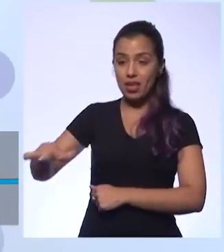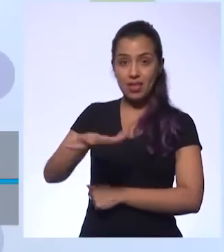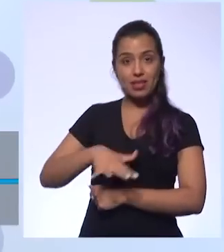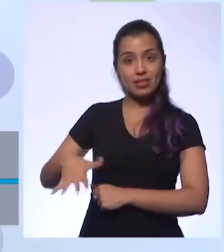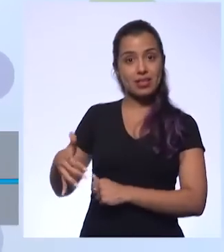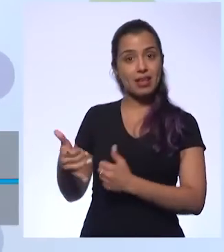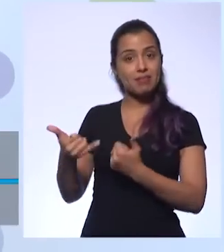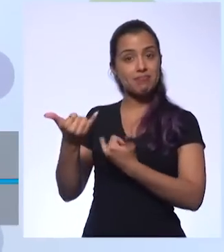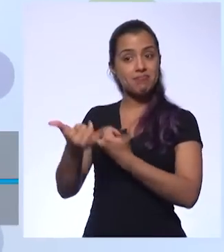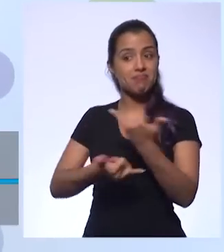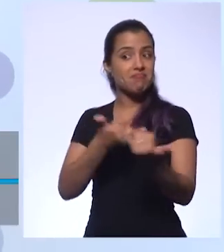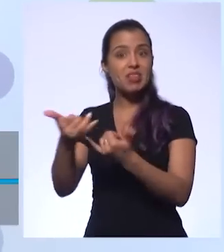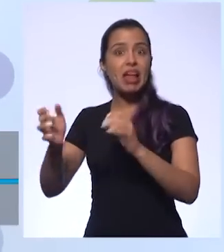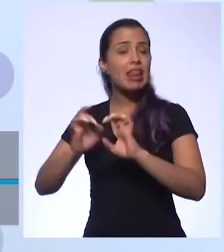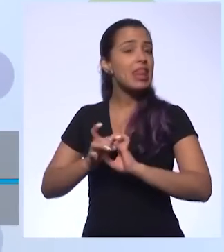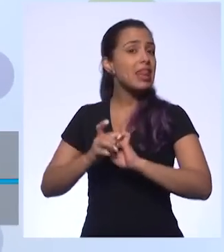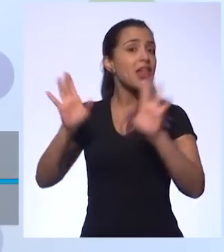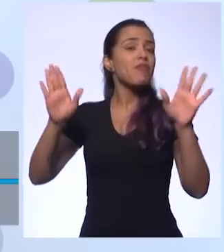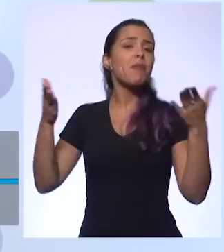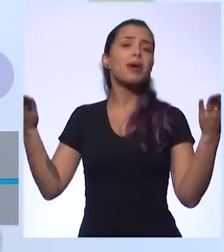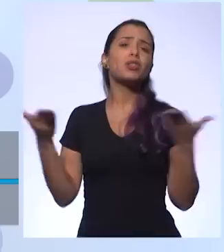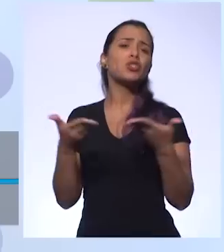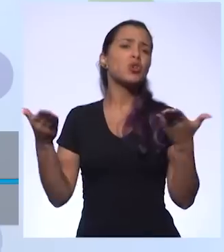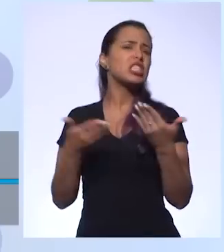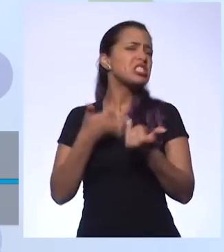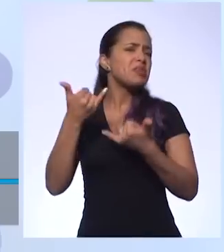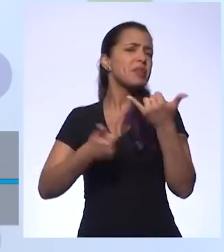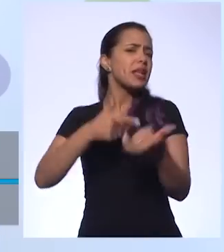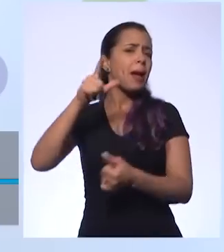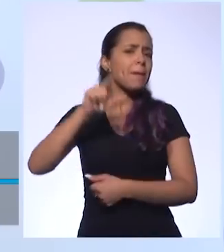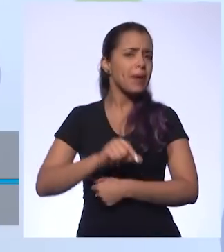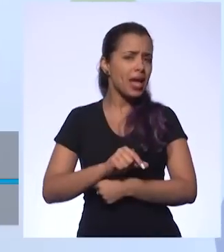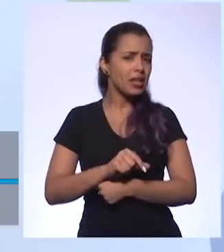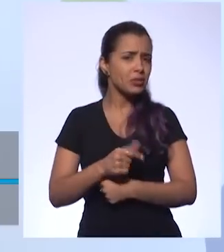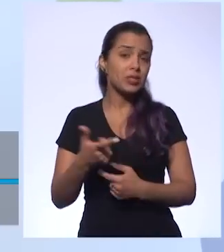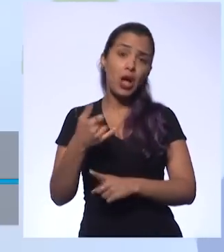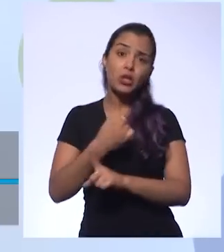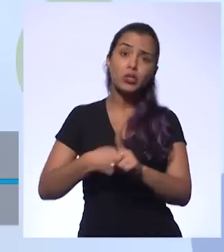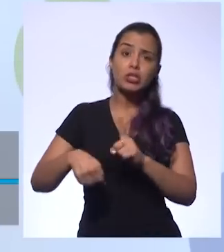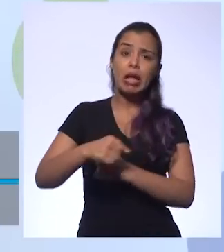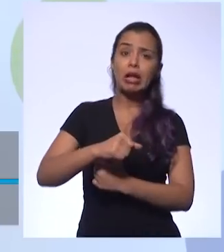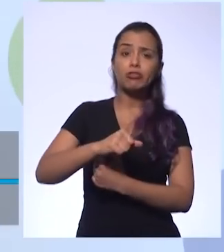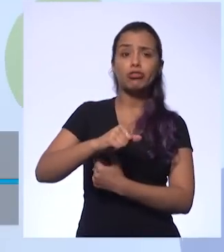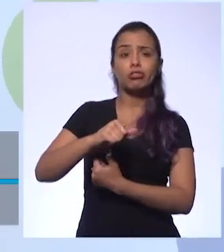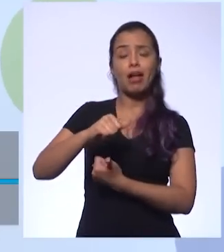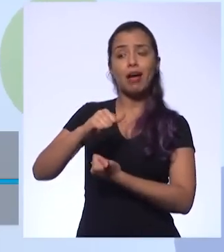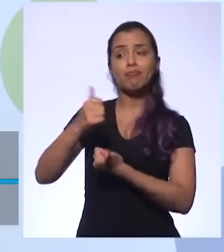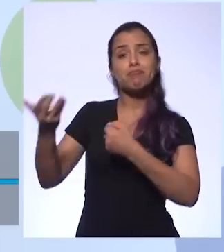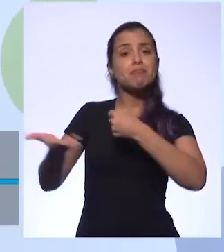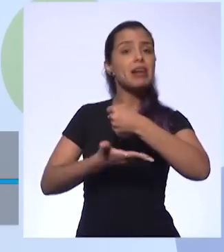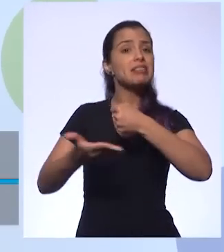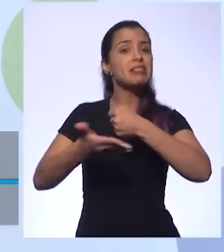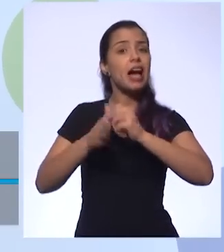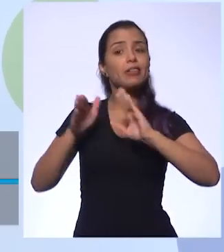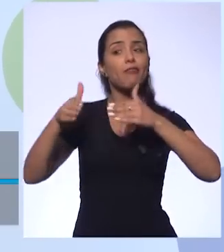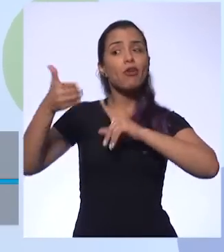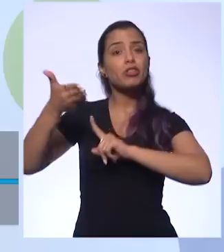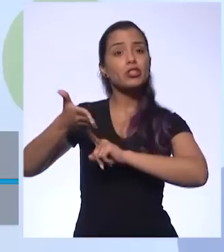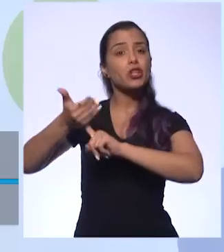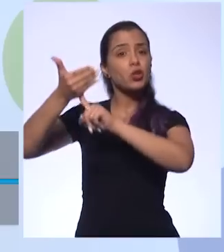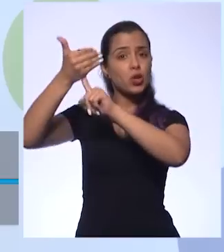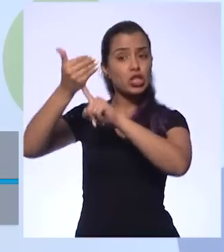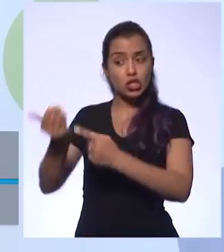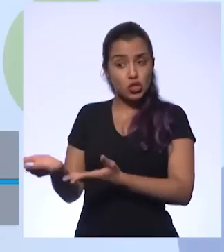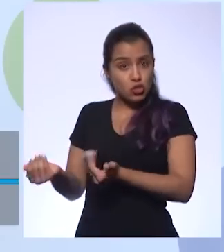que quisesse. Mas hoje eu não brinco muito, professor. Acredito que a sociedade está baseada na tecnologia, com os jovens